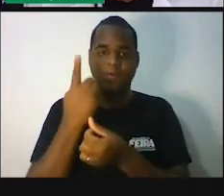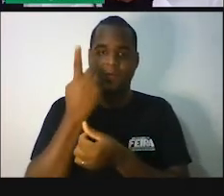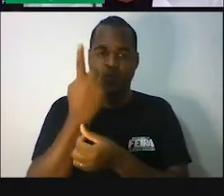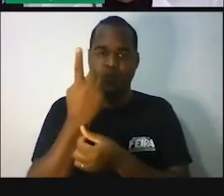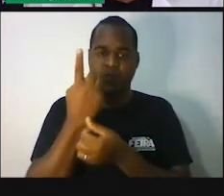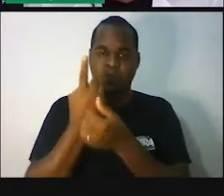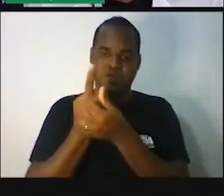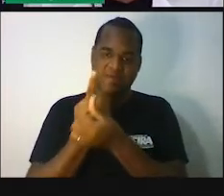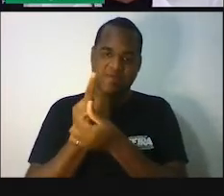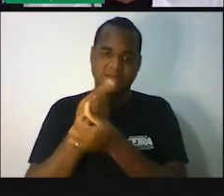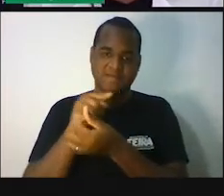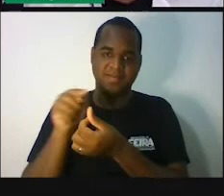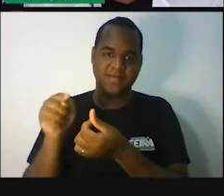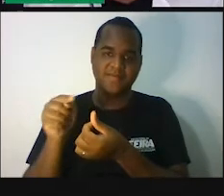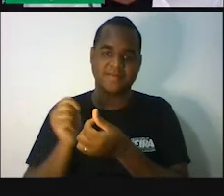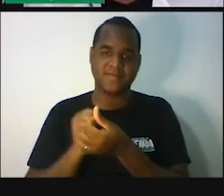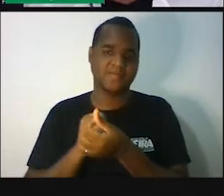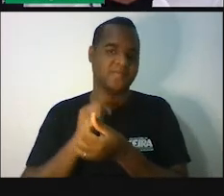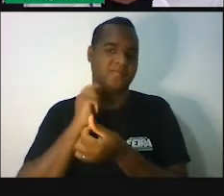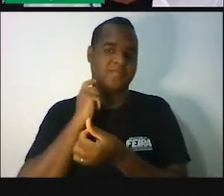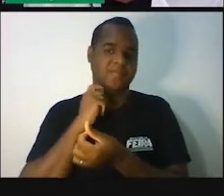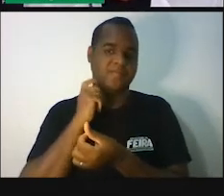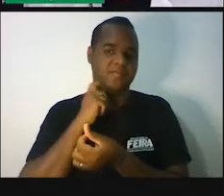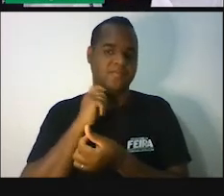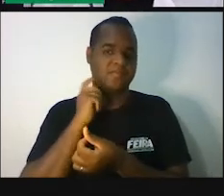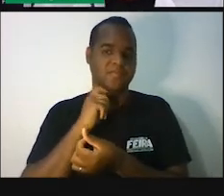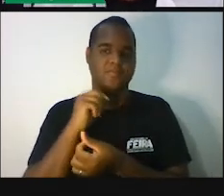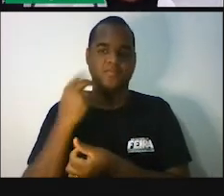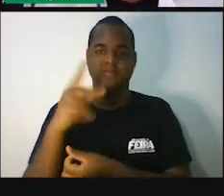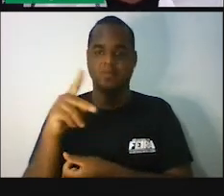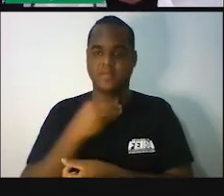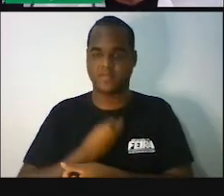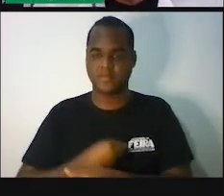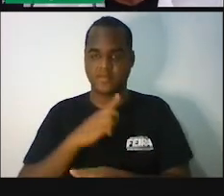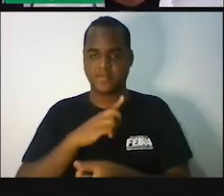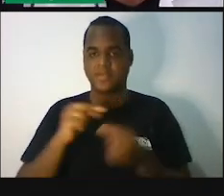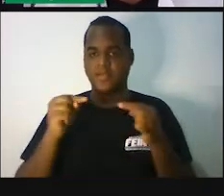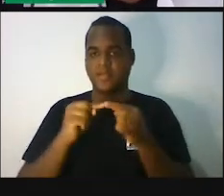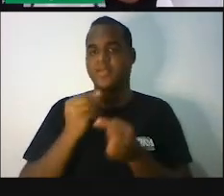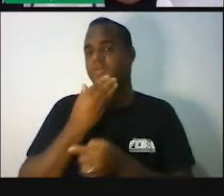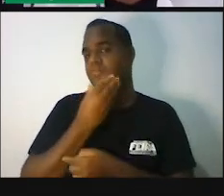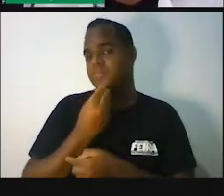Passou um sexto de sua vida como menino,